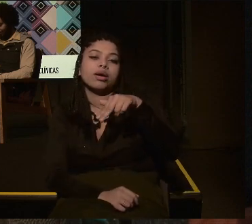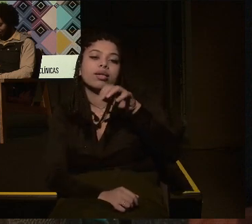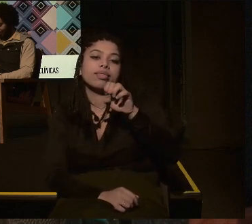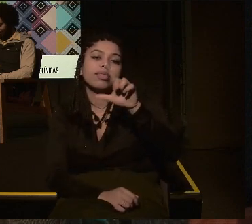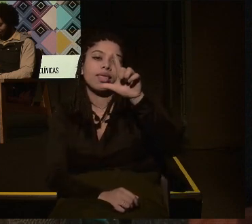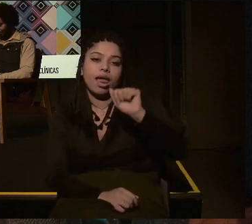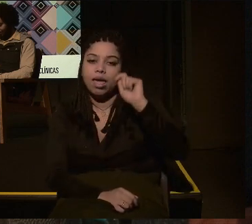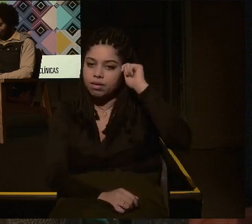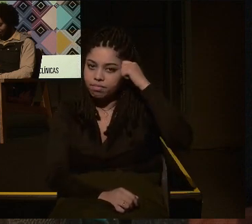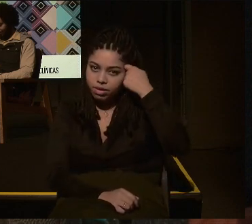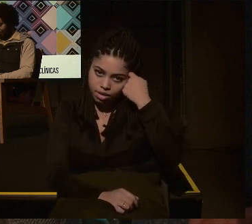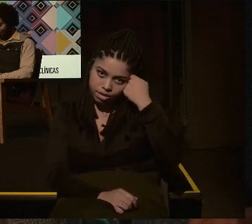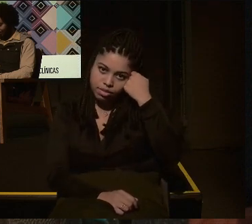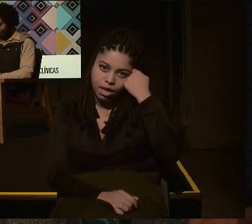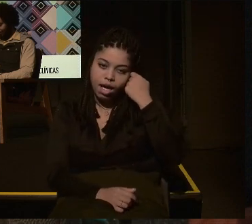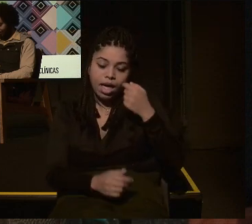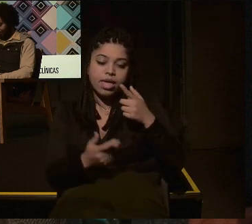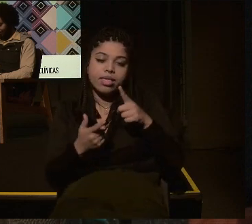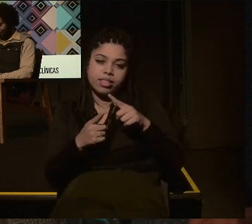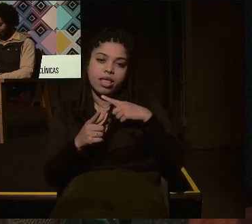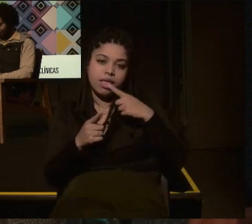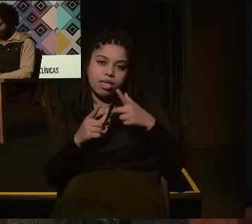Stec. Ela